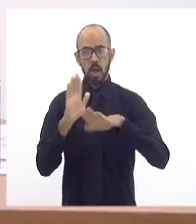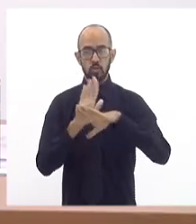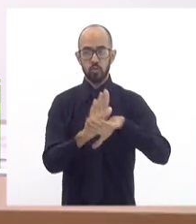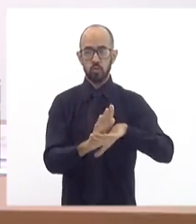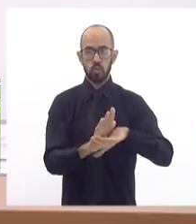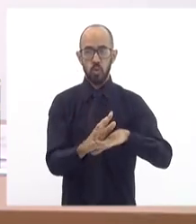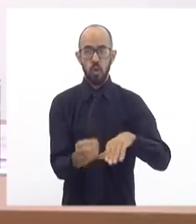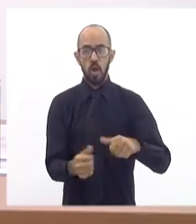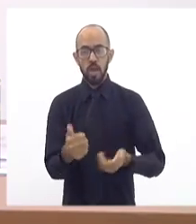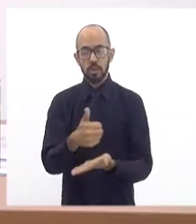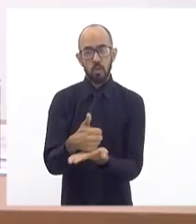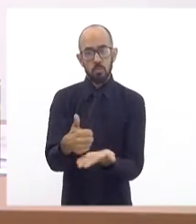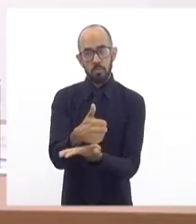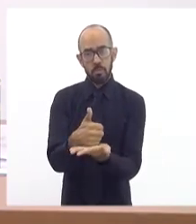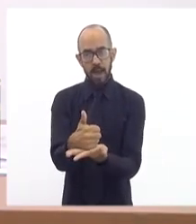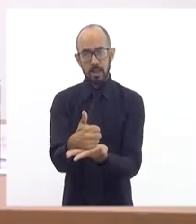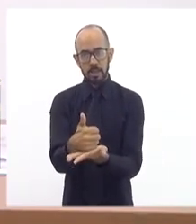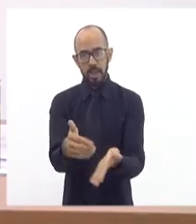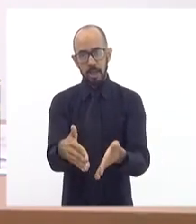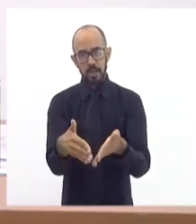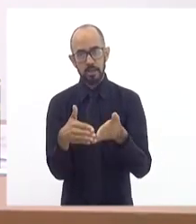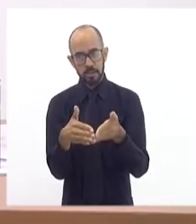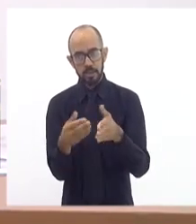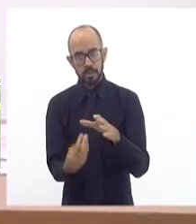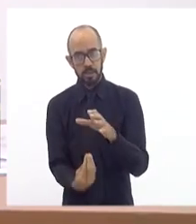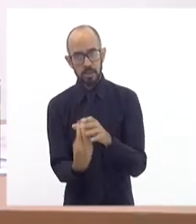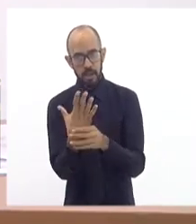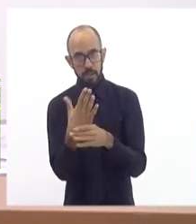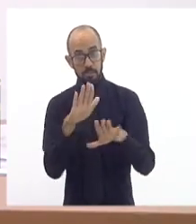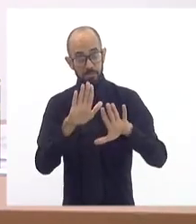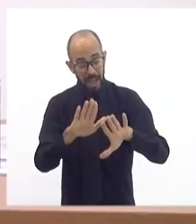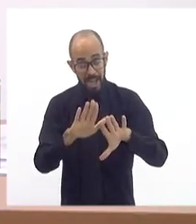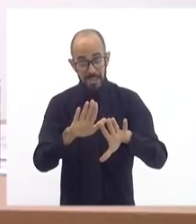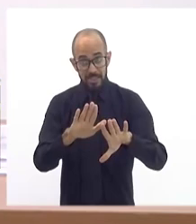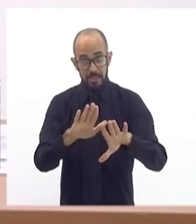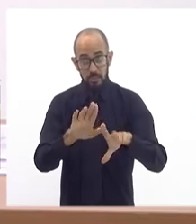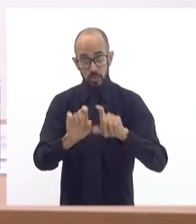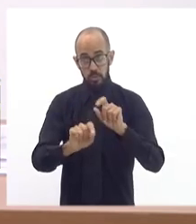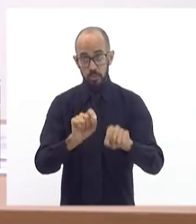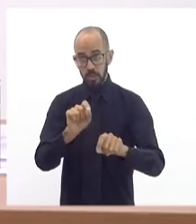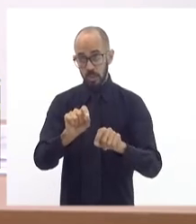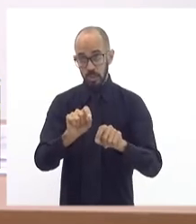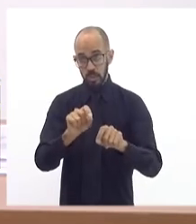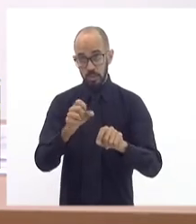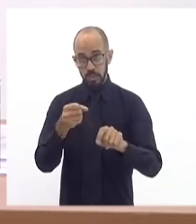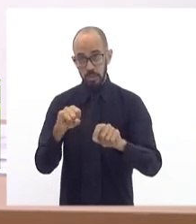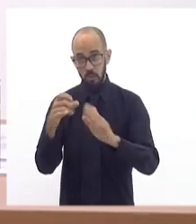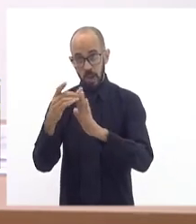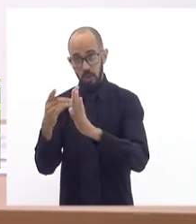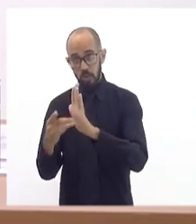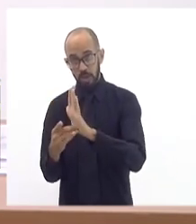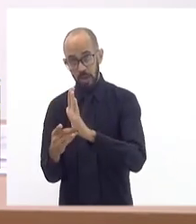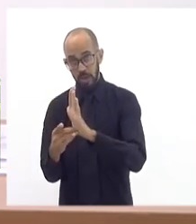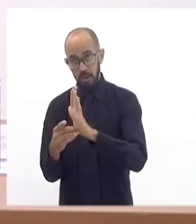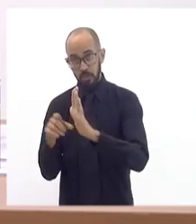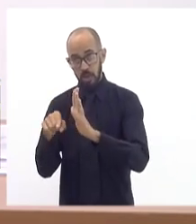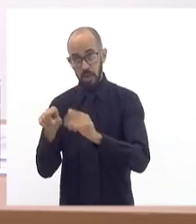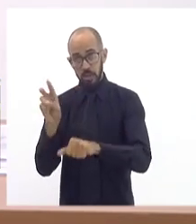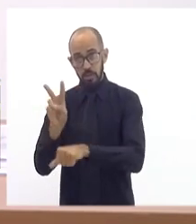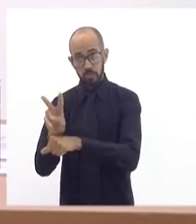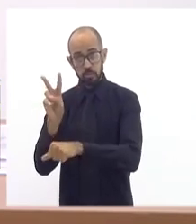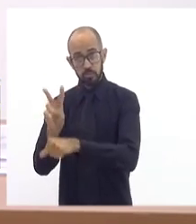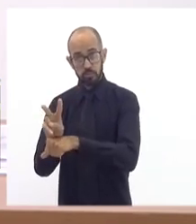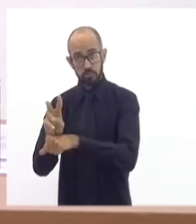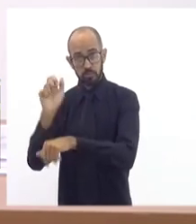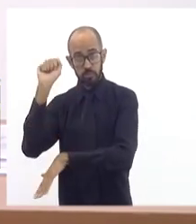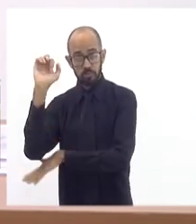basear a licença que foi emitida só que como se refere este decreto falta da questão da preservação do